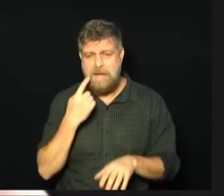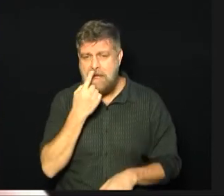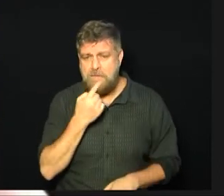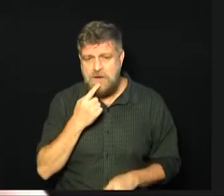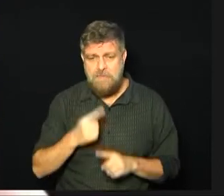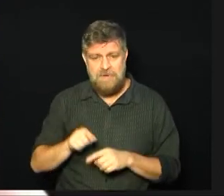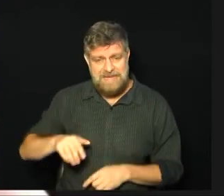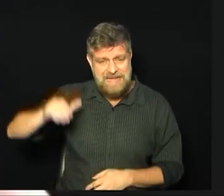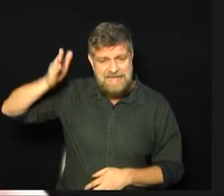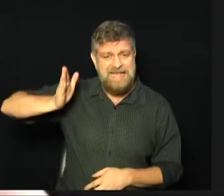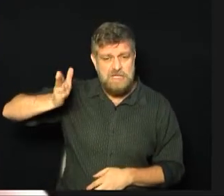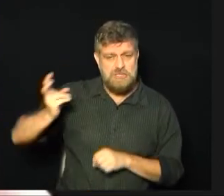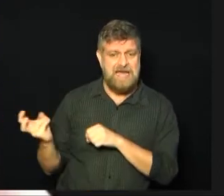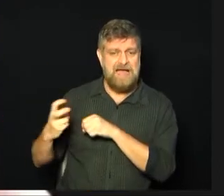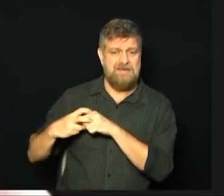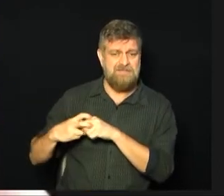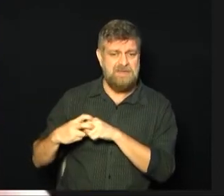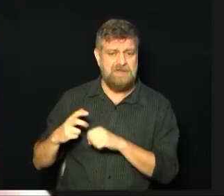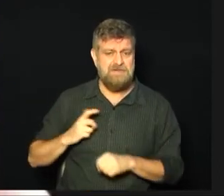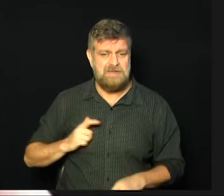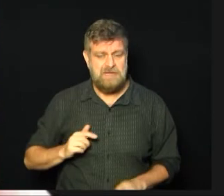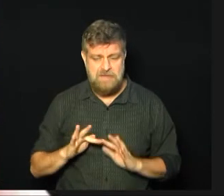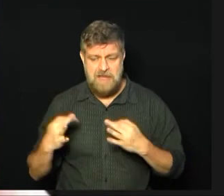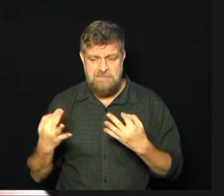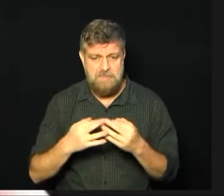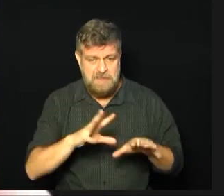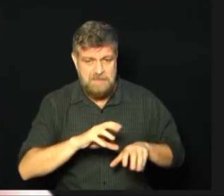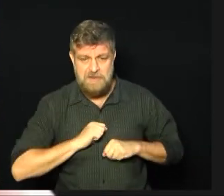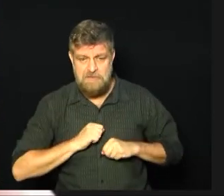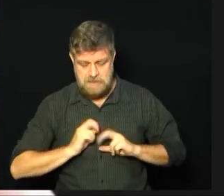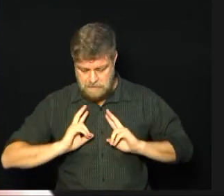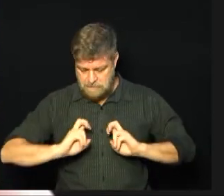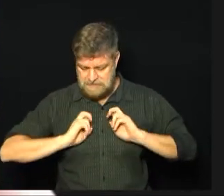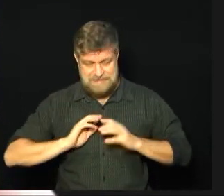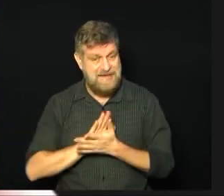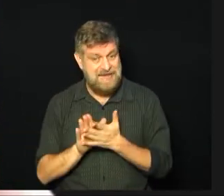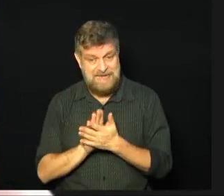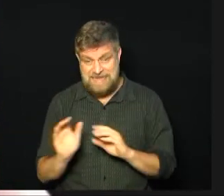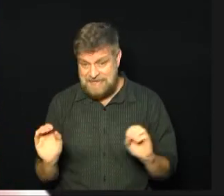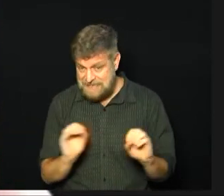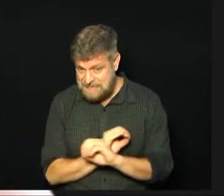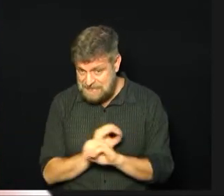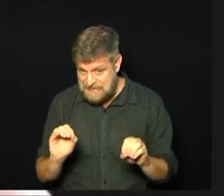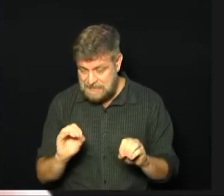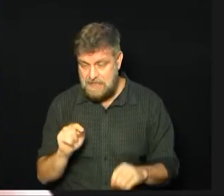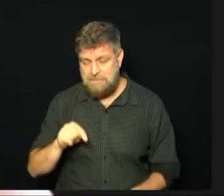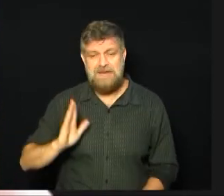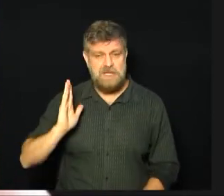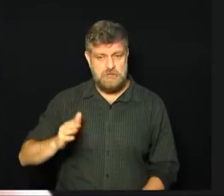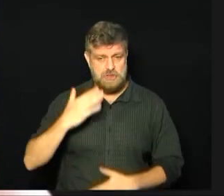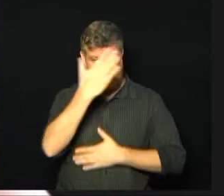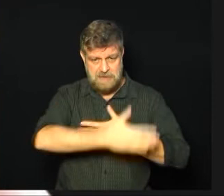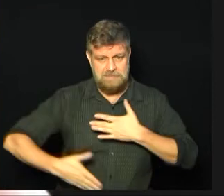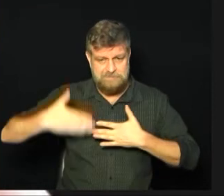eventualmente, pegaram esse vírus ou o vírus da família, mesmo que não manifeste clinicamente com esses sintomas, eles produziram